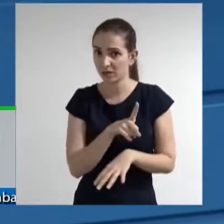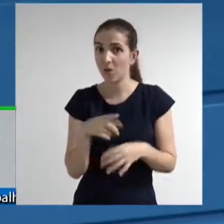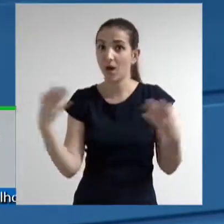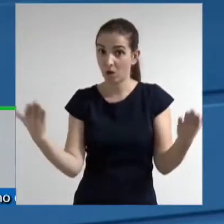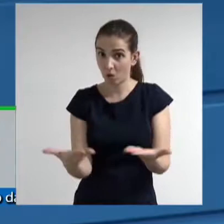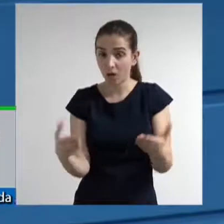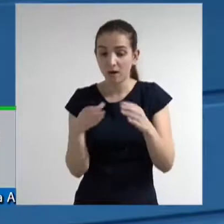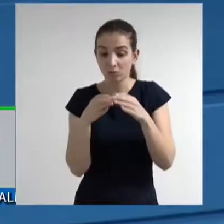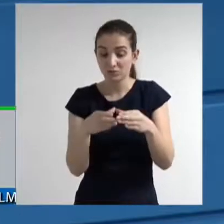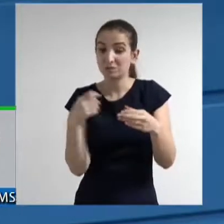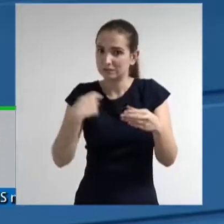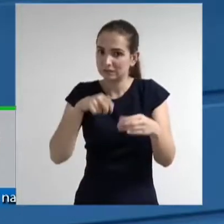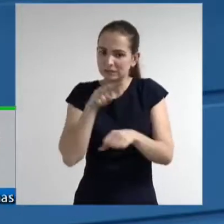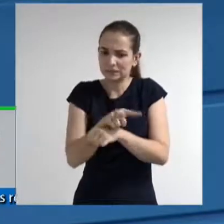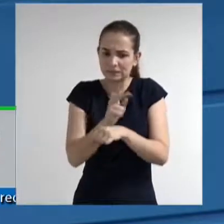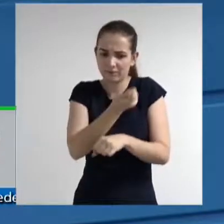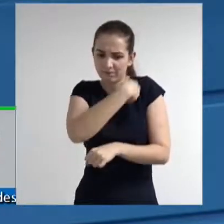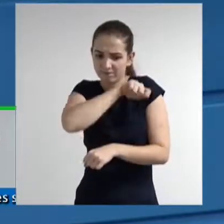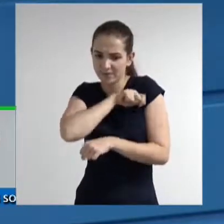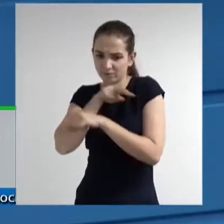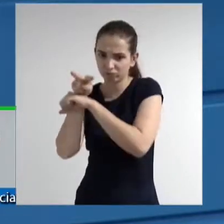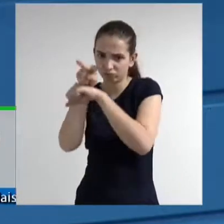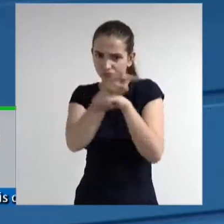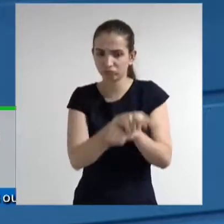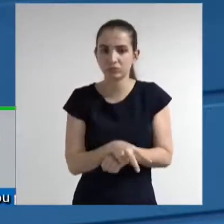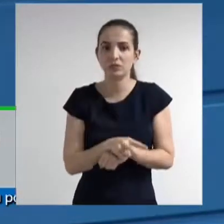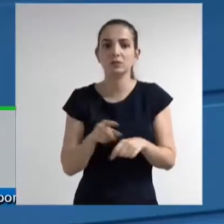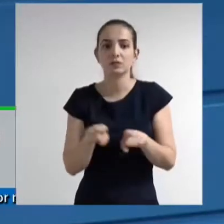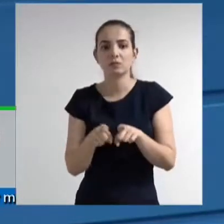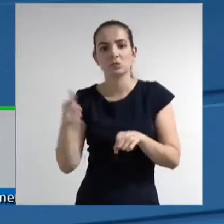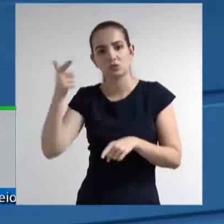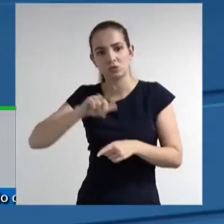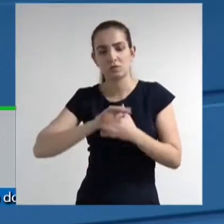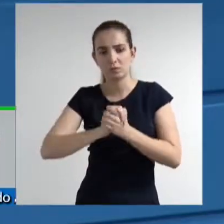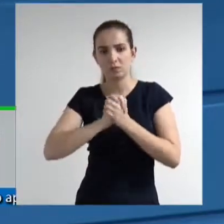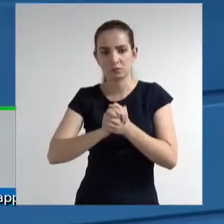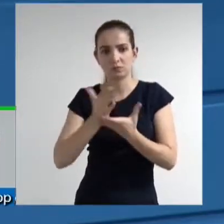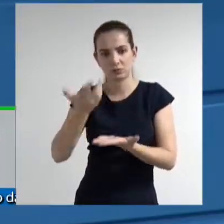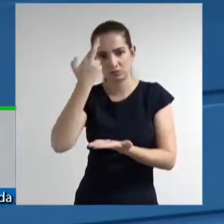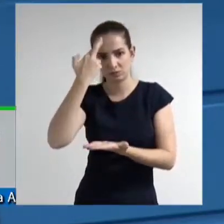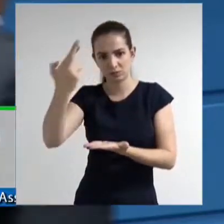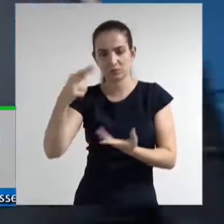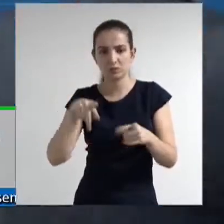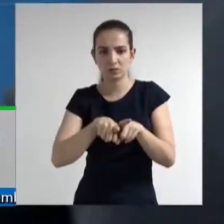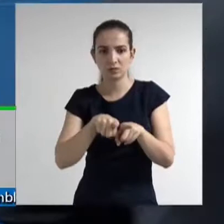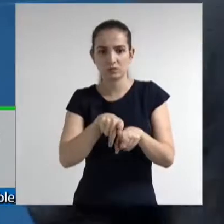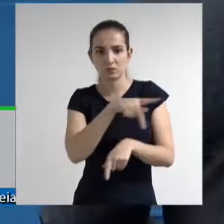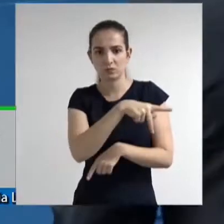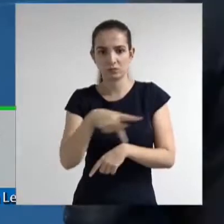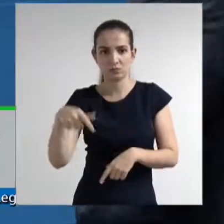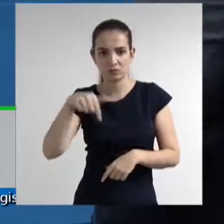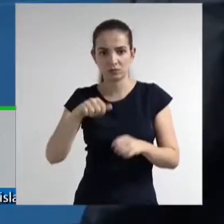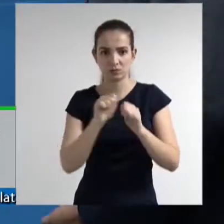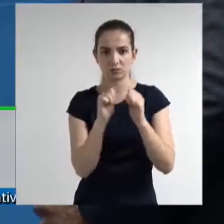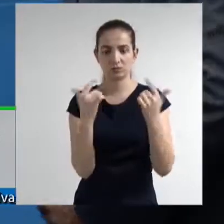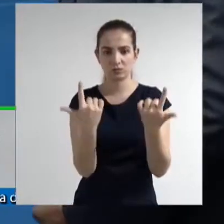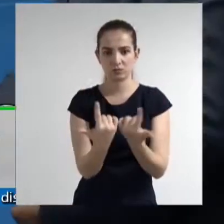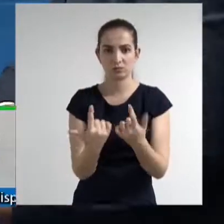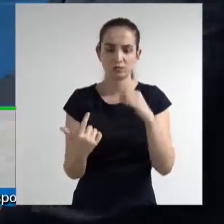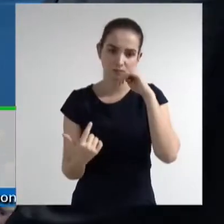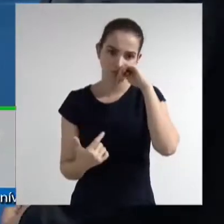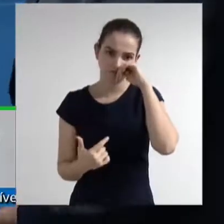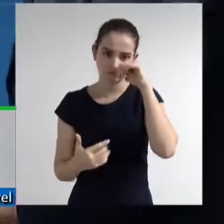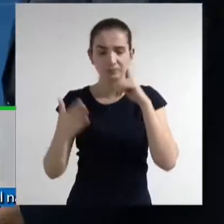que ela tem que exercer a fiscalização dela. E, mais uma vez, parabenizo a Vossa Excelência e ao presidente dessa casa, que